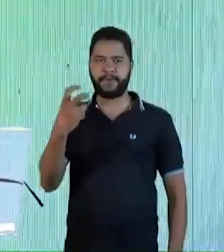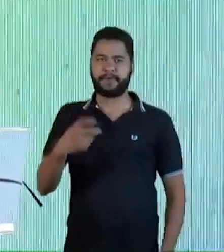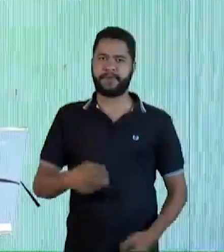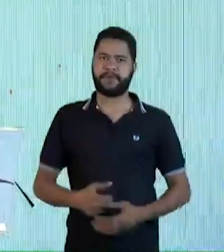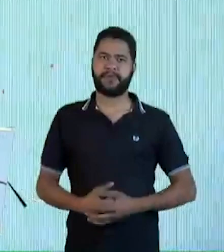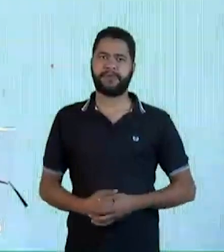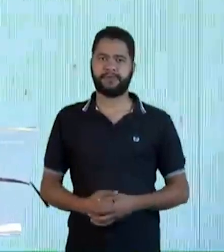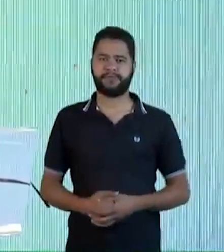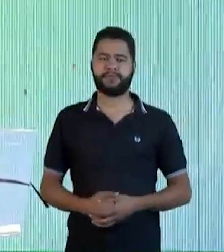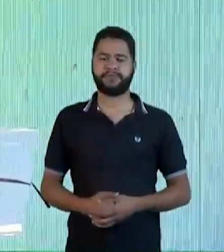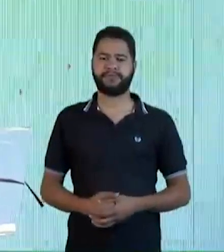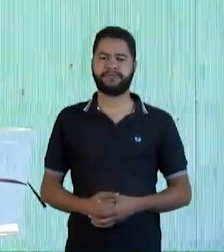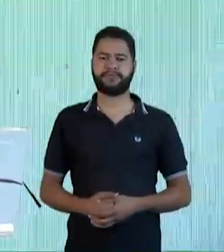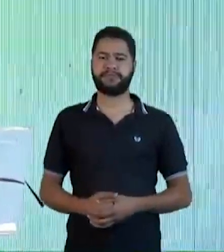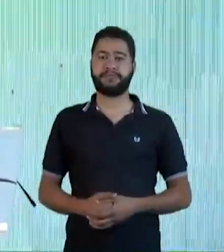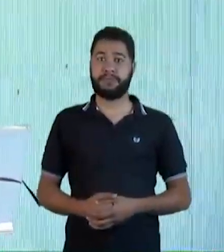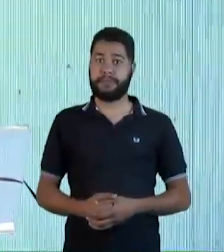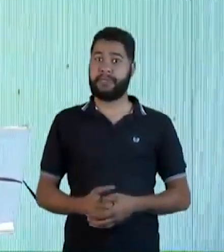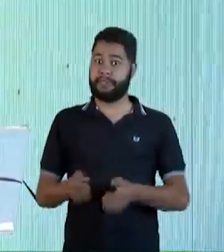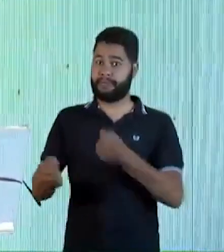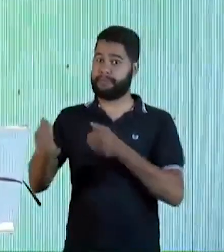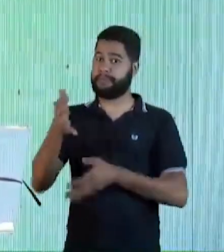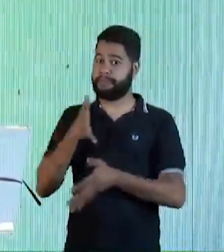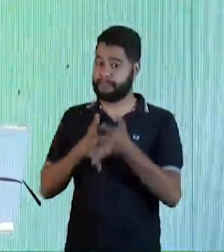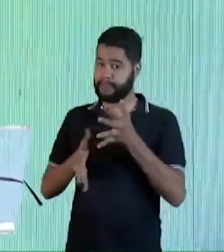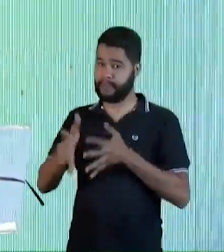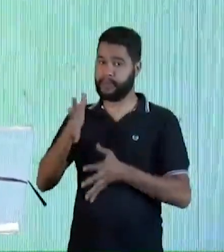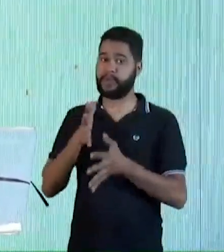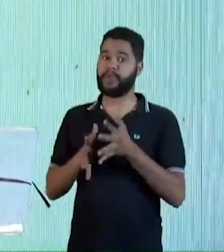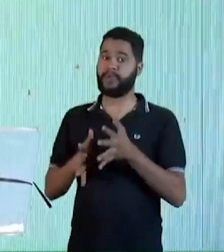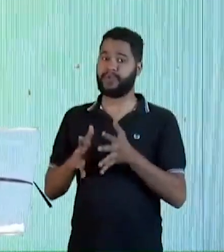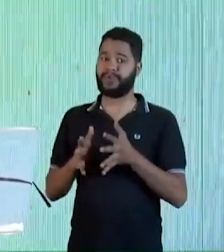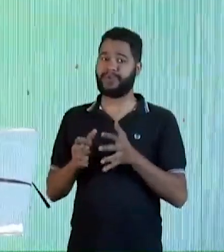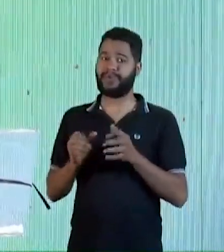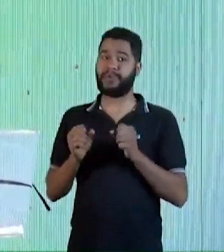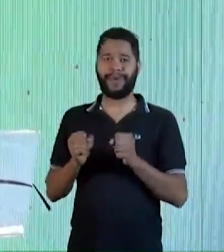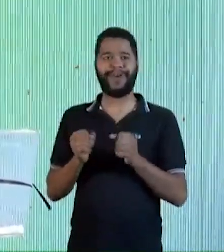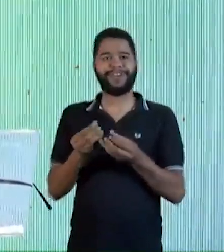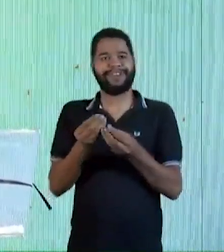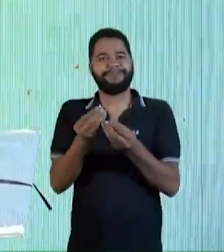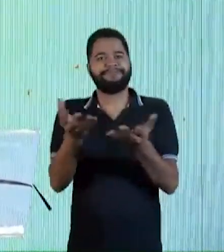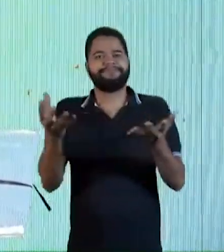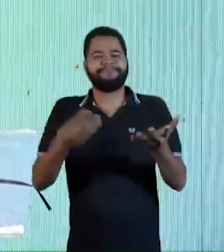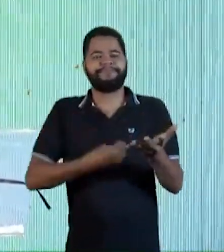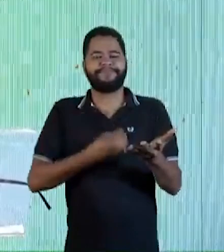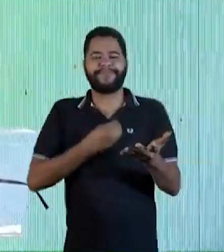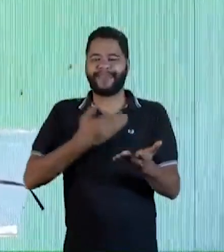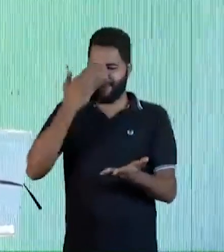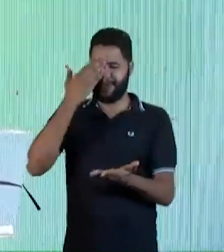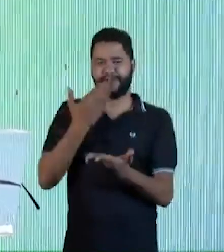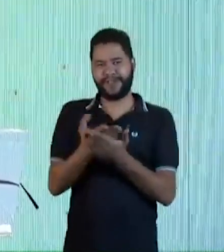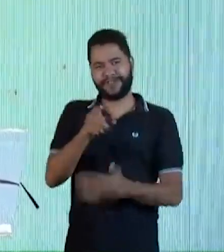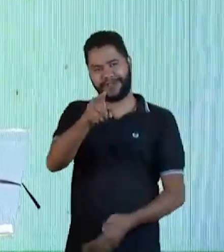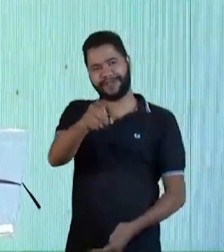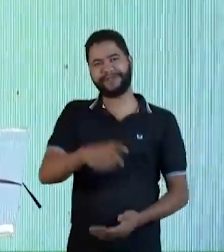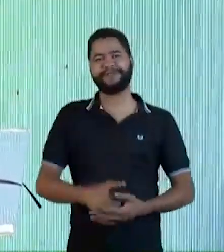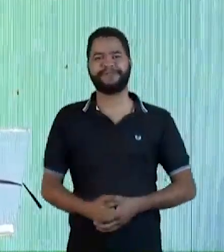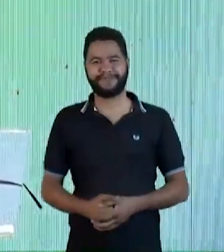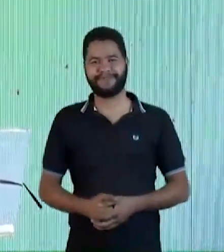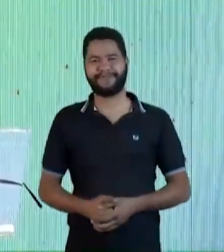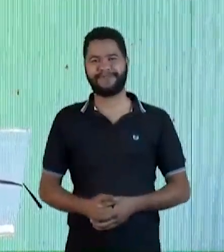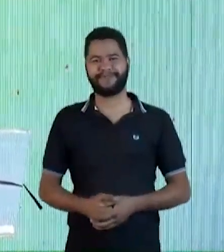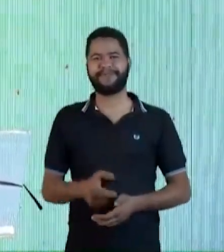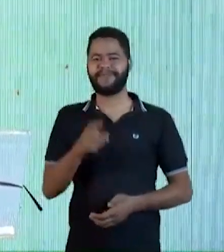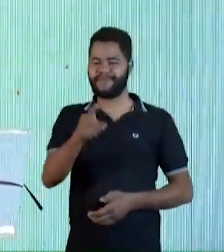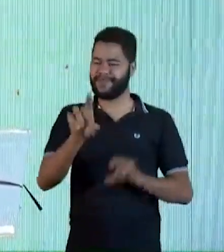casa não tem palavras que podem na vida eu creio você se